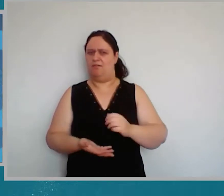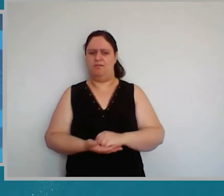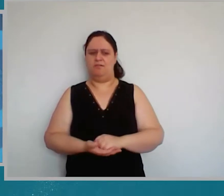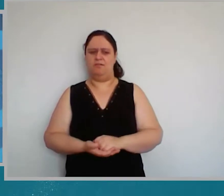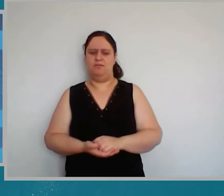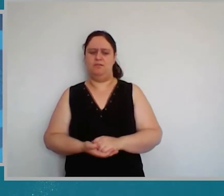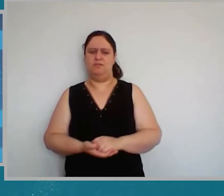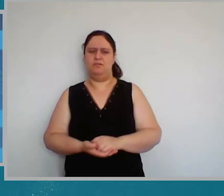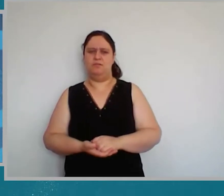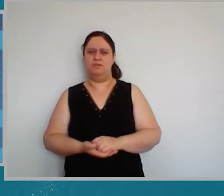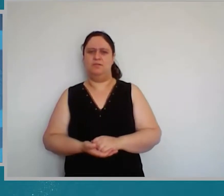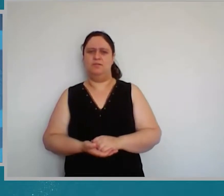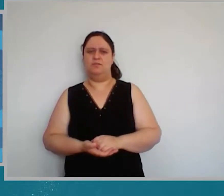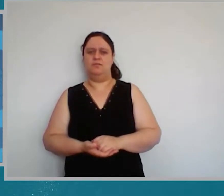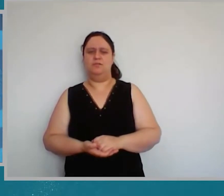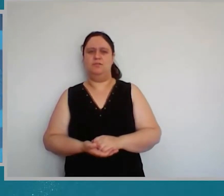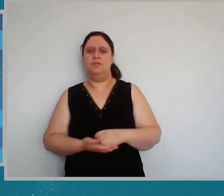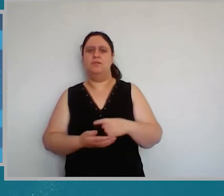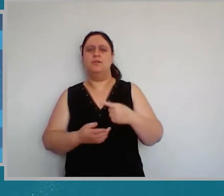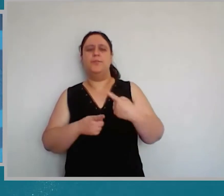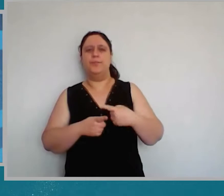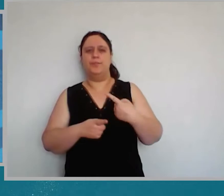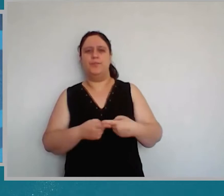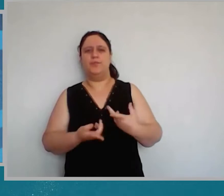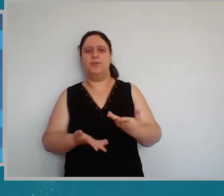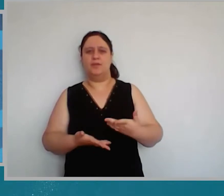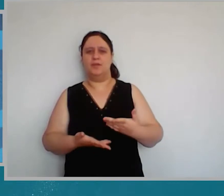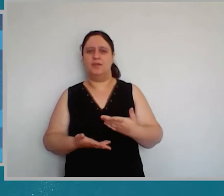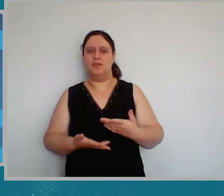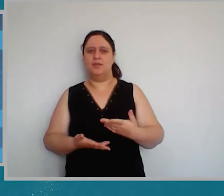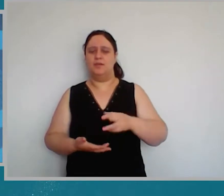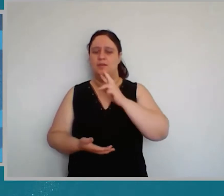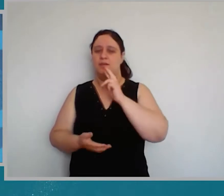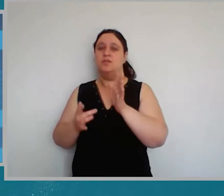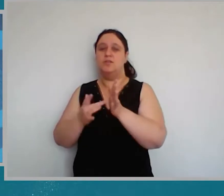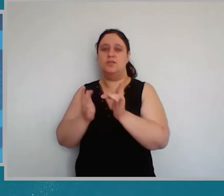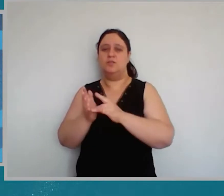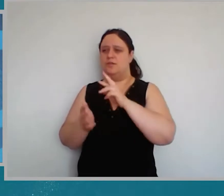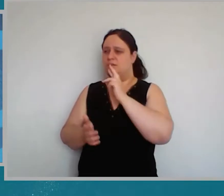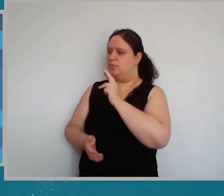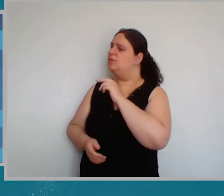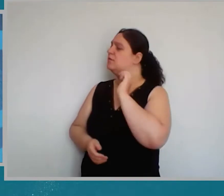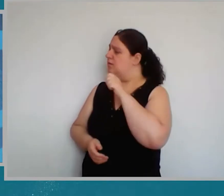Ouves o que estão fazendo? Respondeu Jesus: sim. Nunca leste?